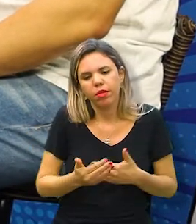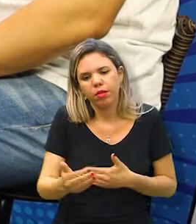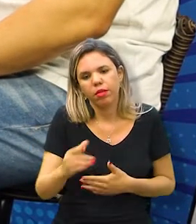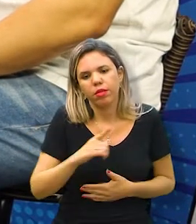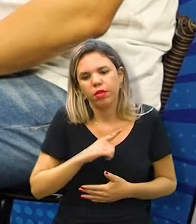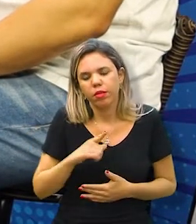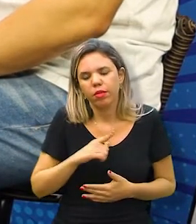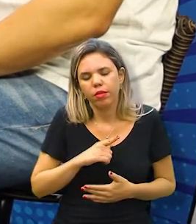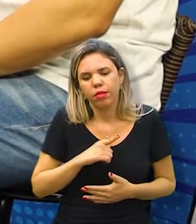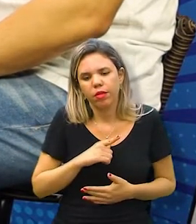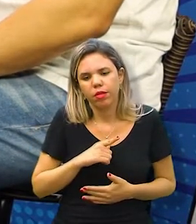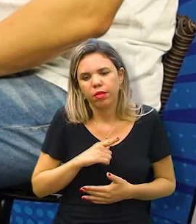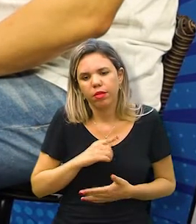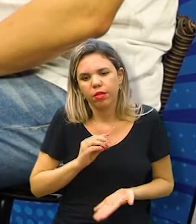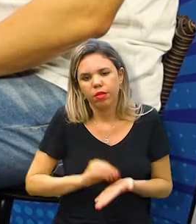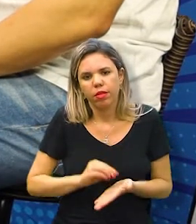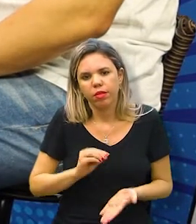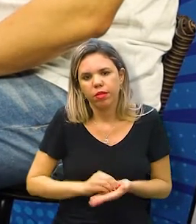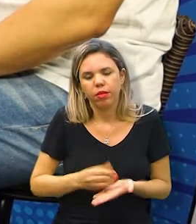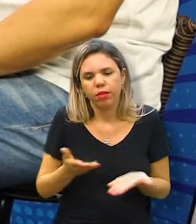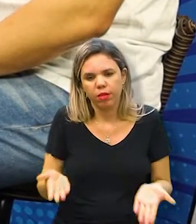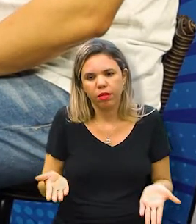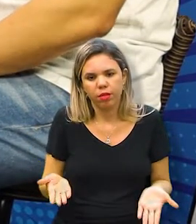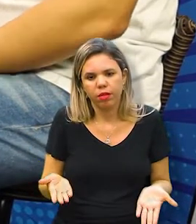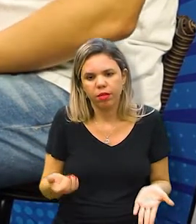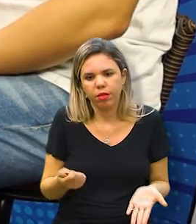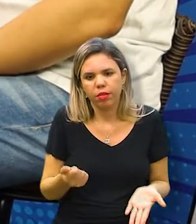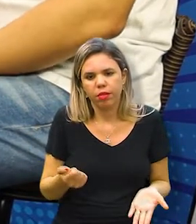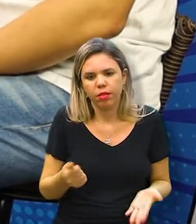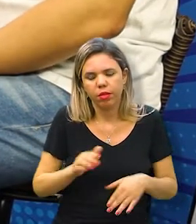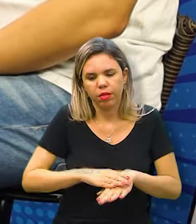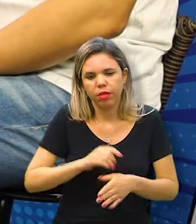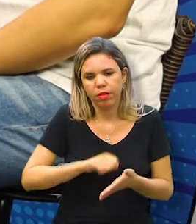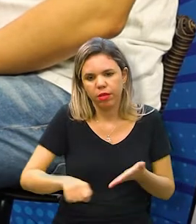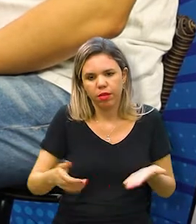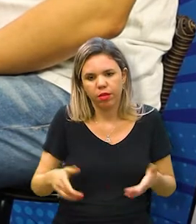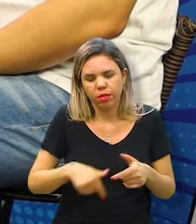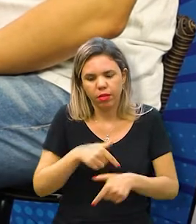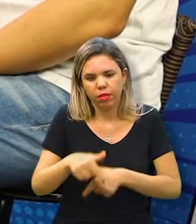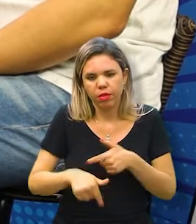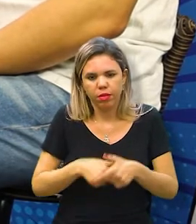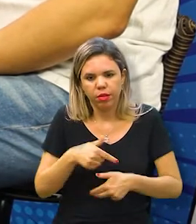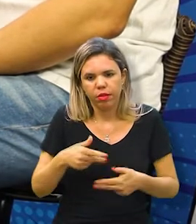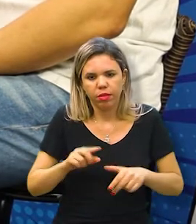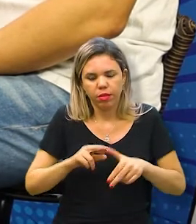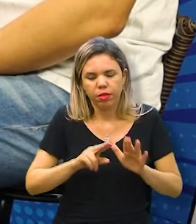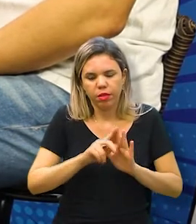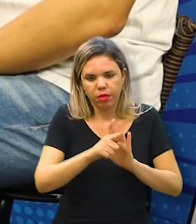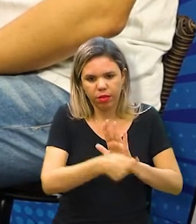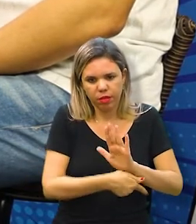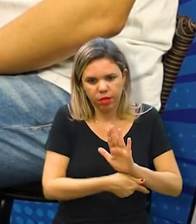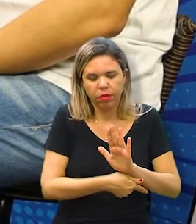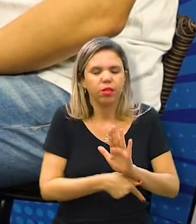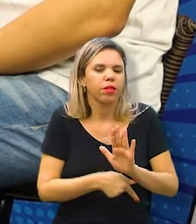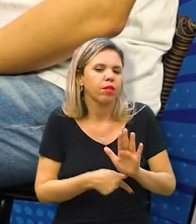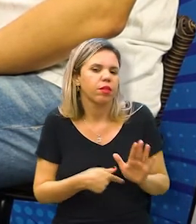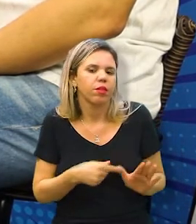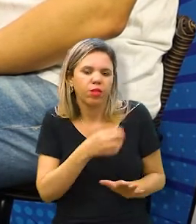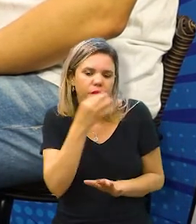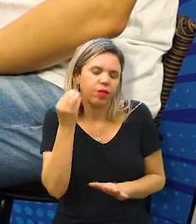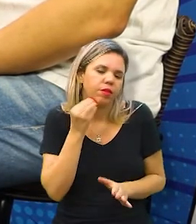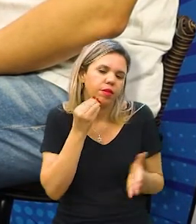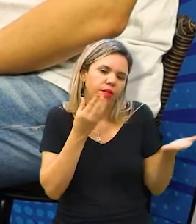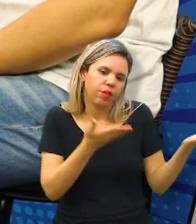a gente tem um pouco de falta disso no mercado, são poucas autoras que trabalham esse gênero, é uma